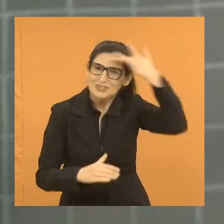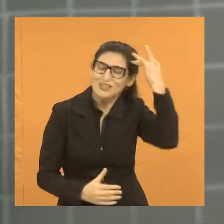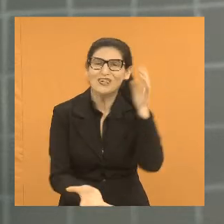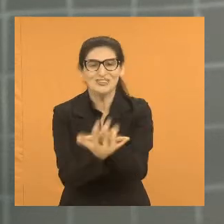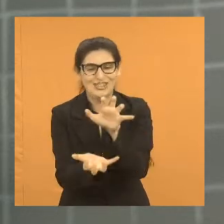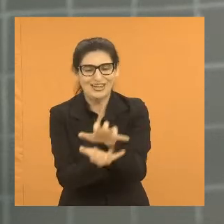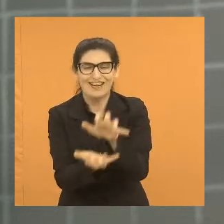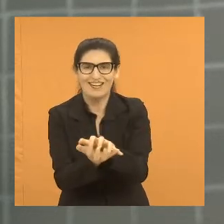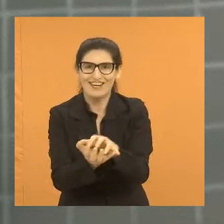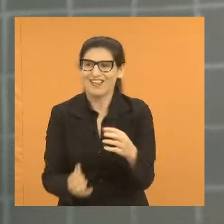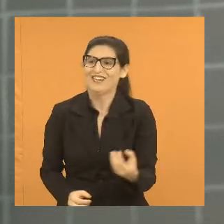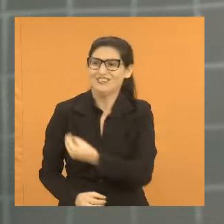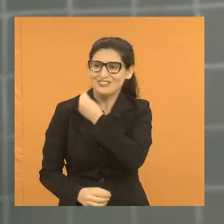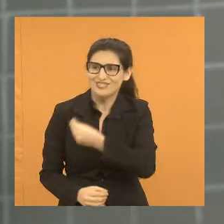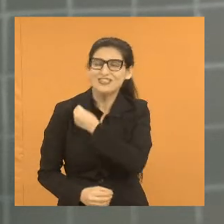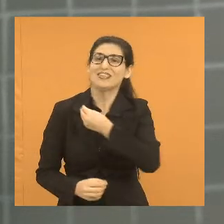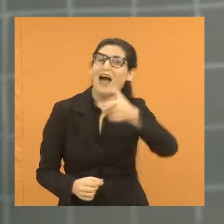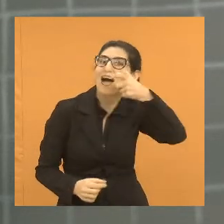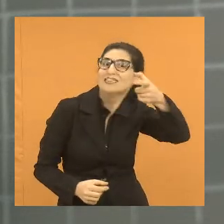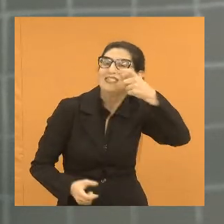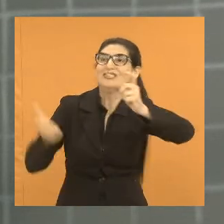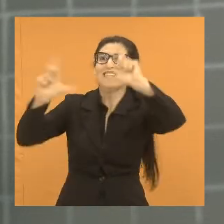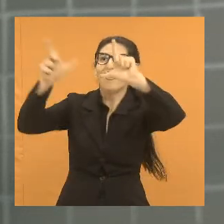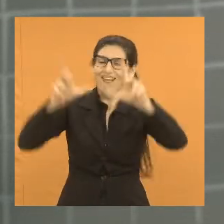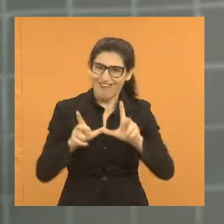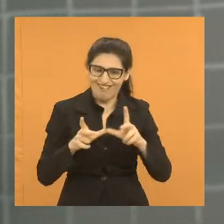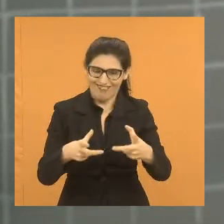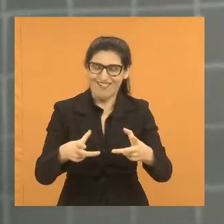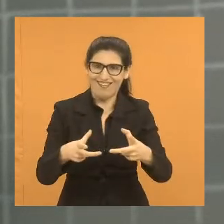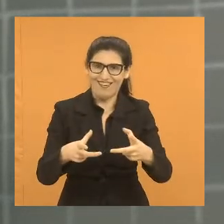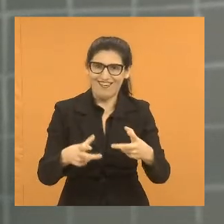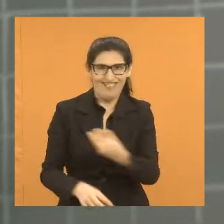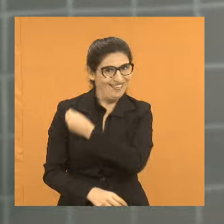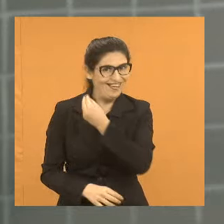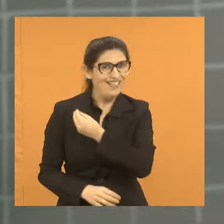Jacareí que é alcançada pela TV Câmara.